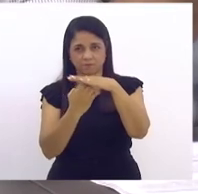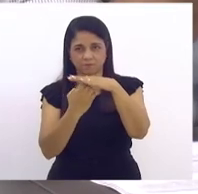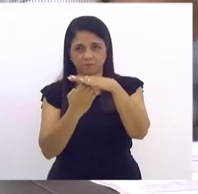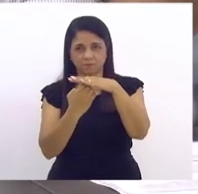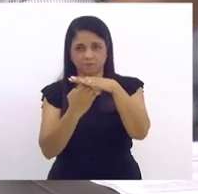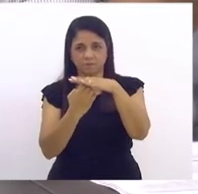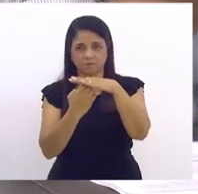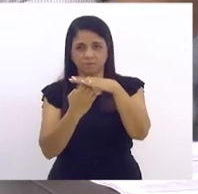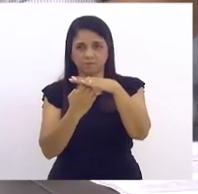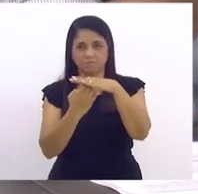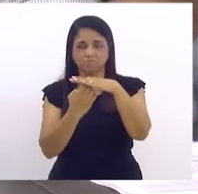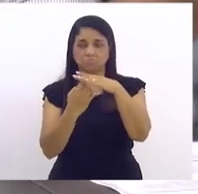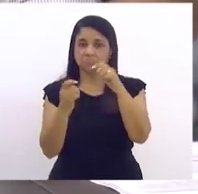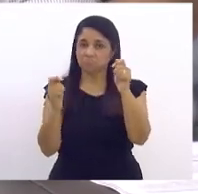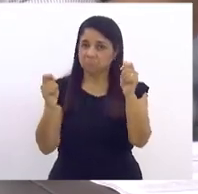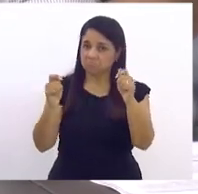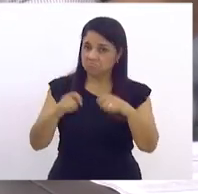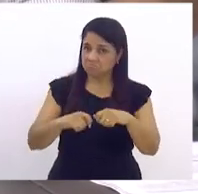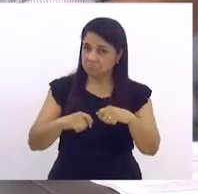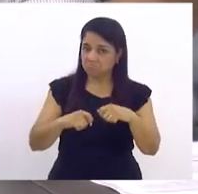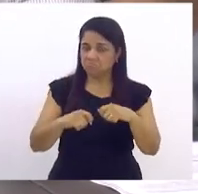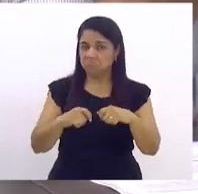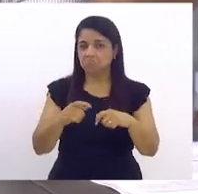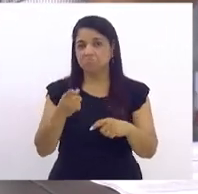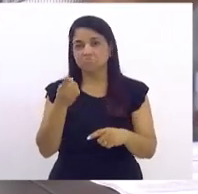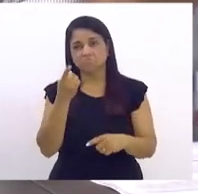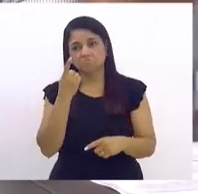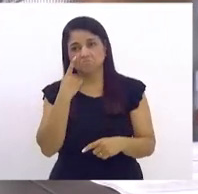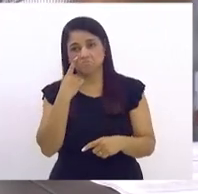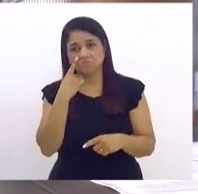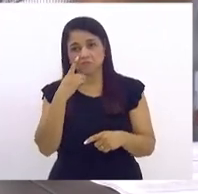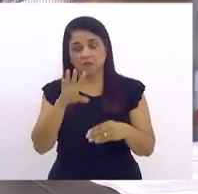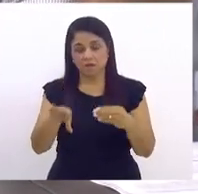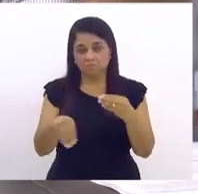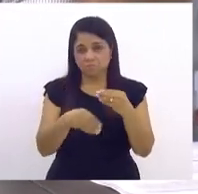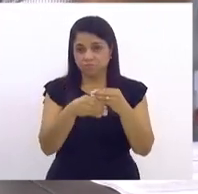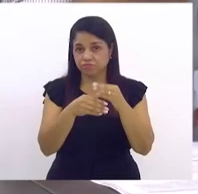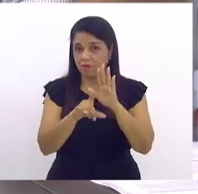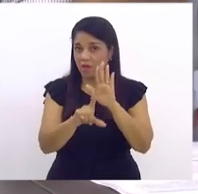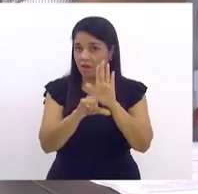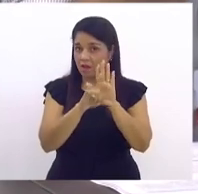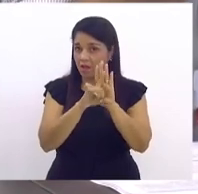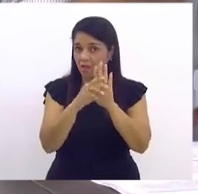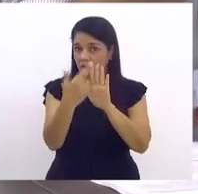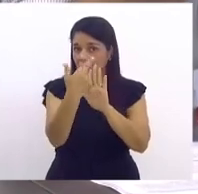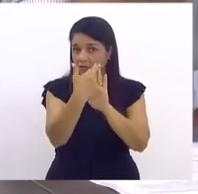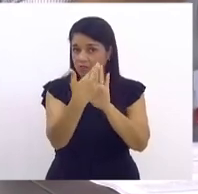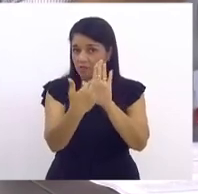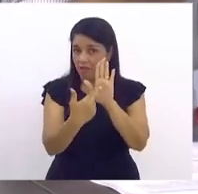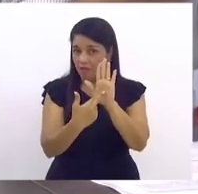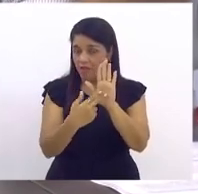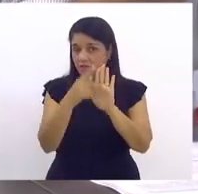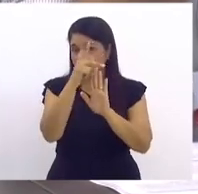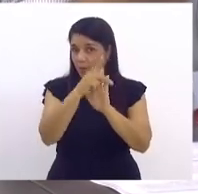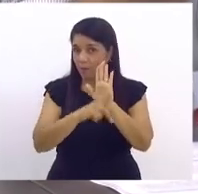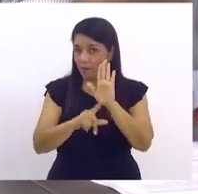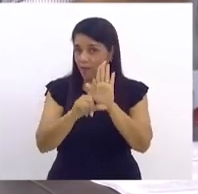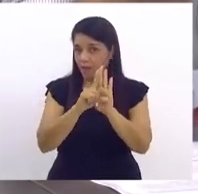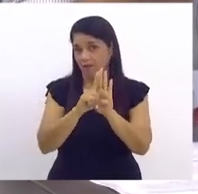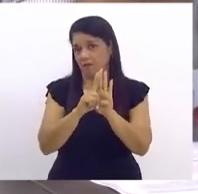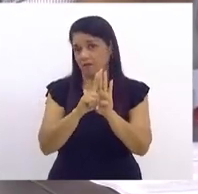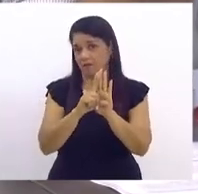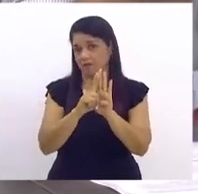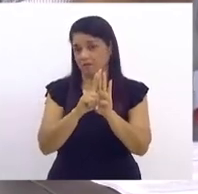A gente podia ver a possibilidade de incluir na lei, que já existe, as regras desse PL, o incentivo